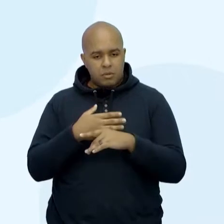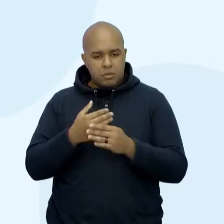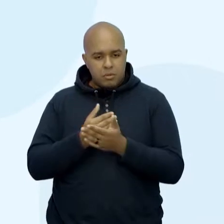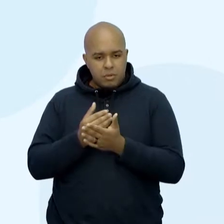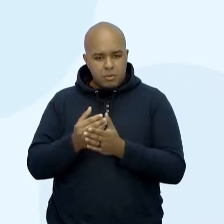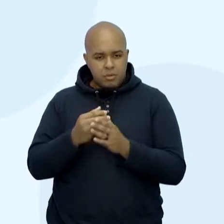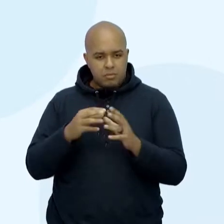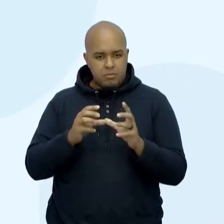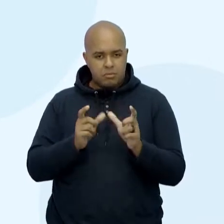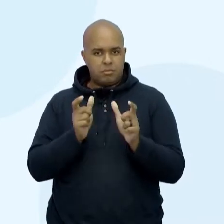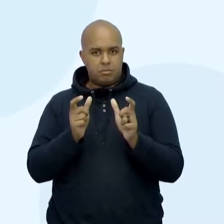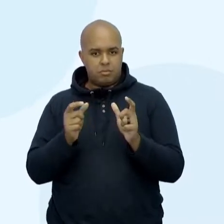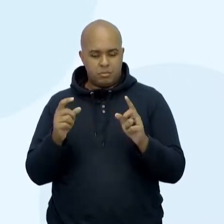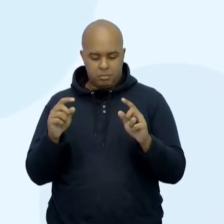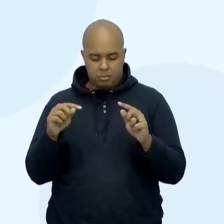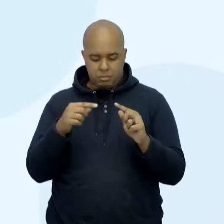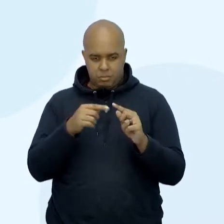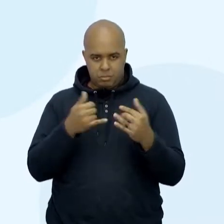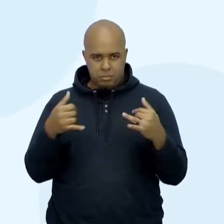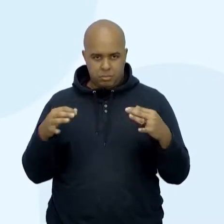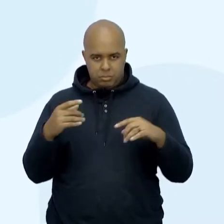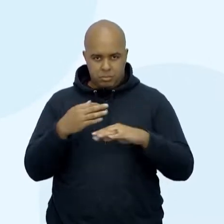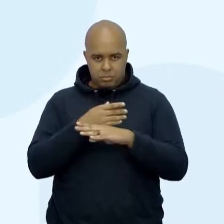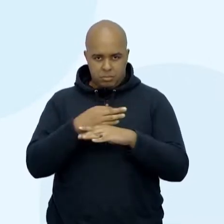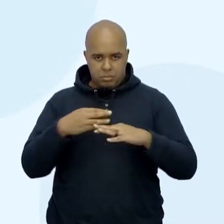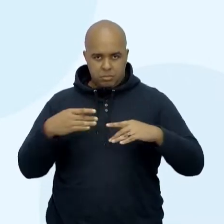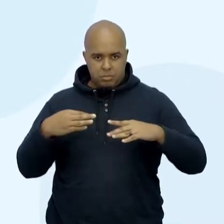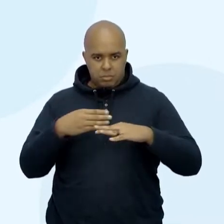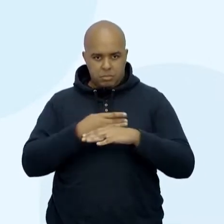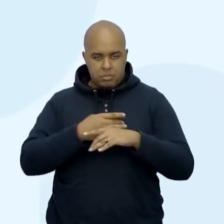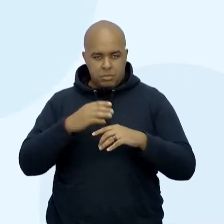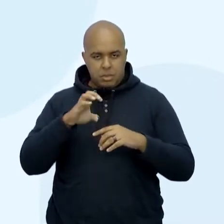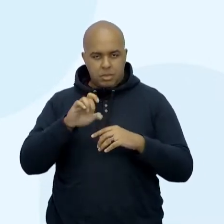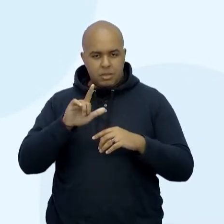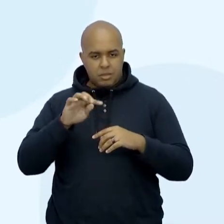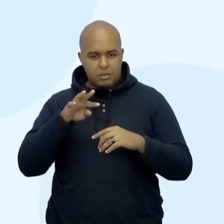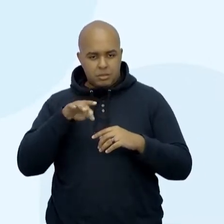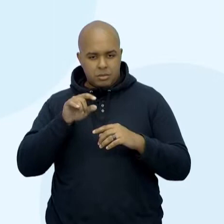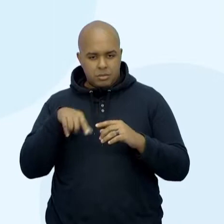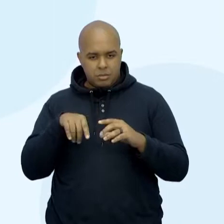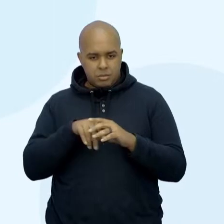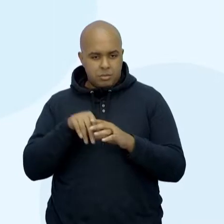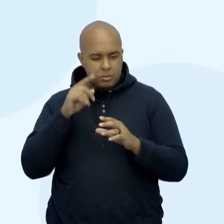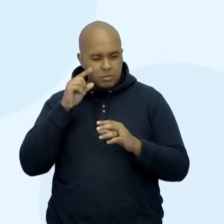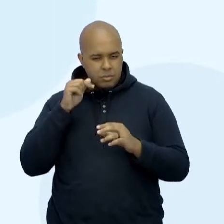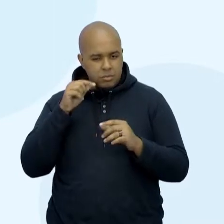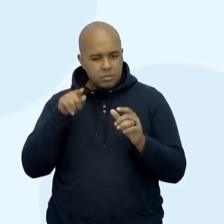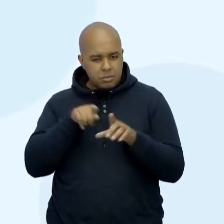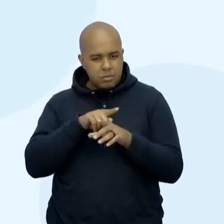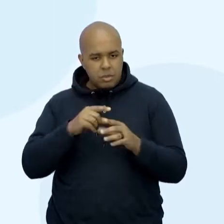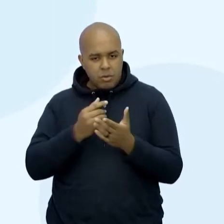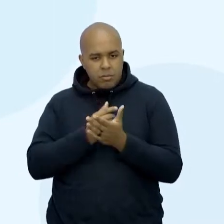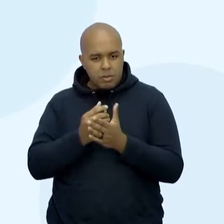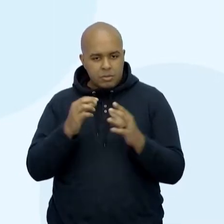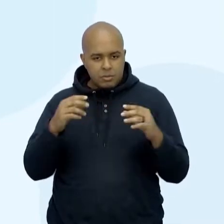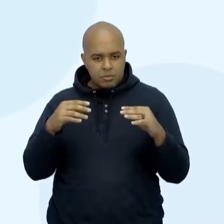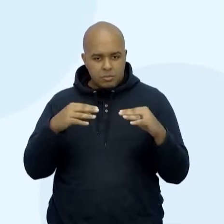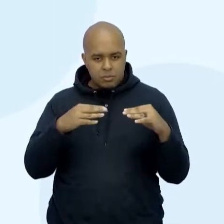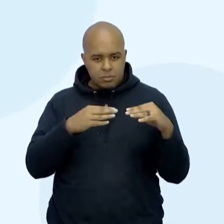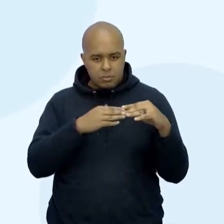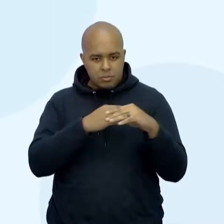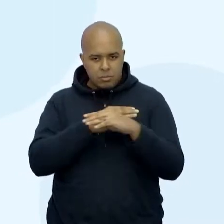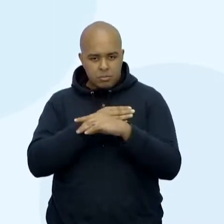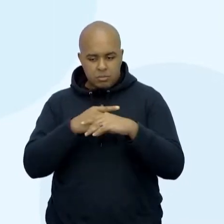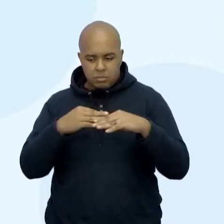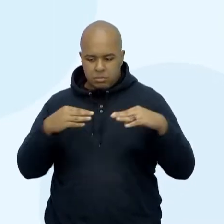começa a passar aí, os elétrons que estão nesta grafite começam a se movimentar.